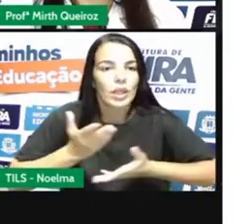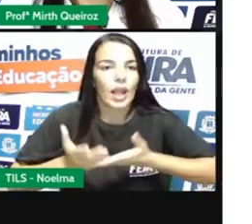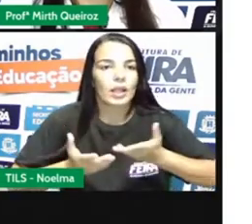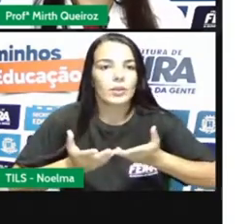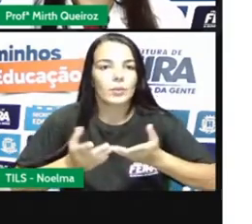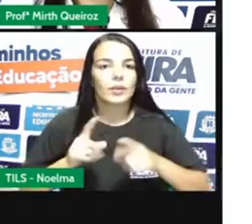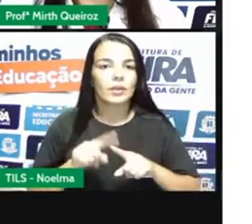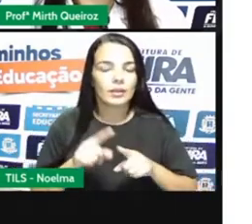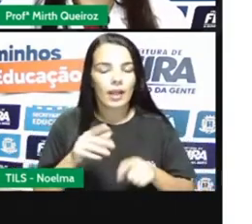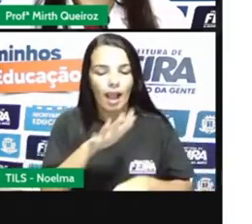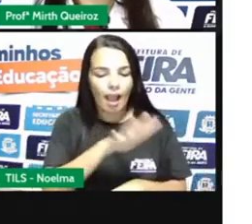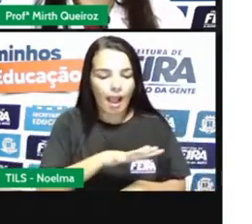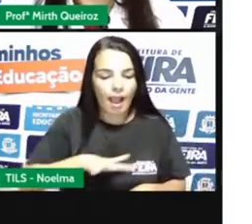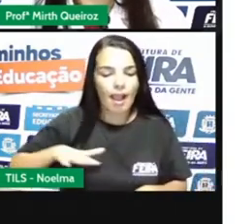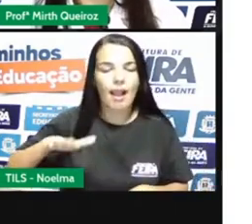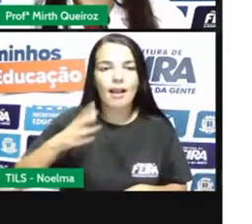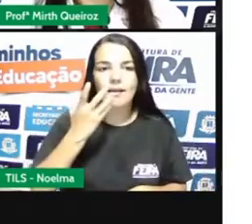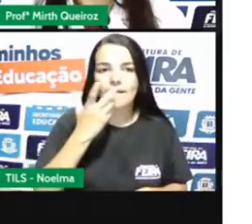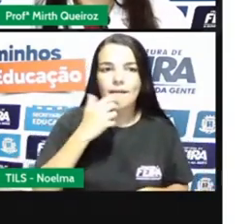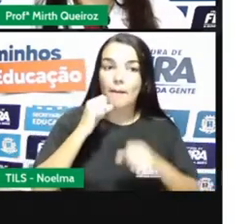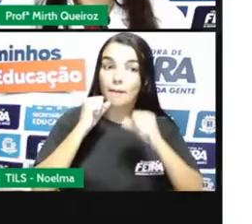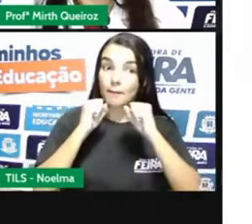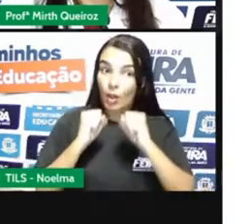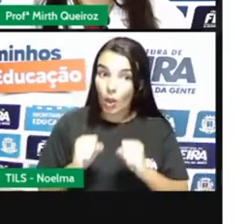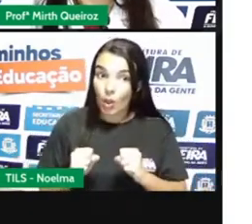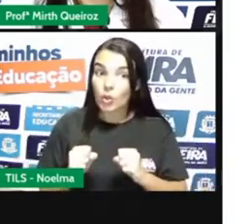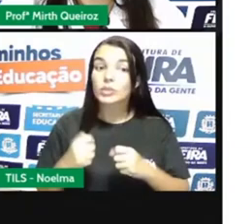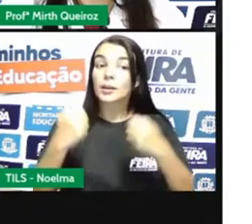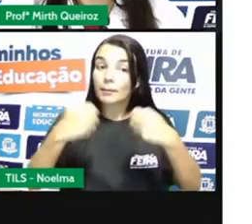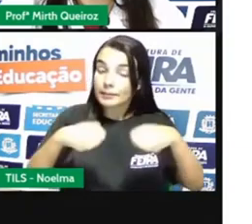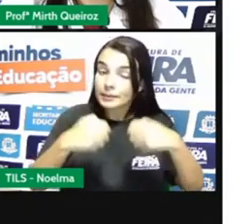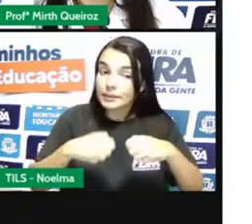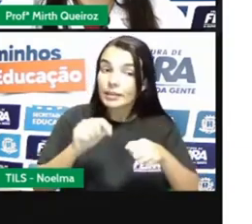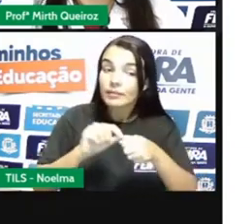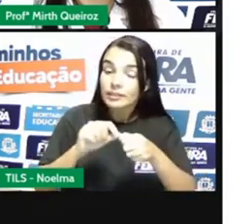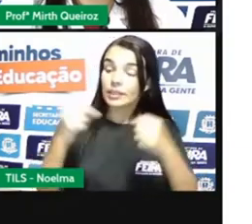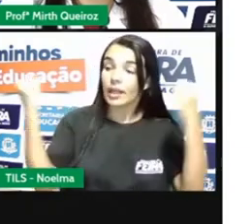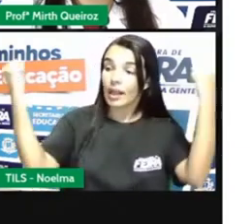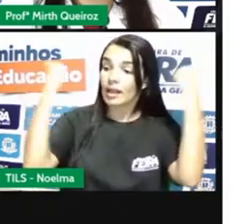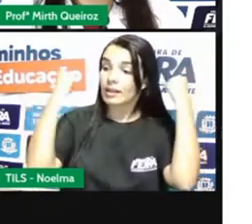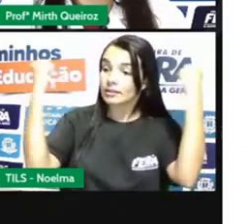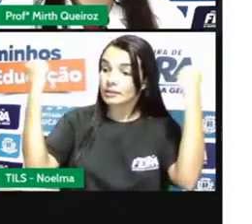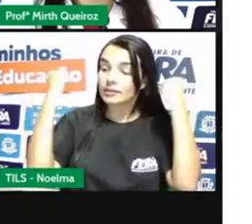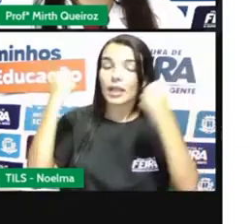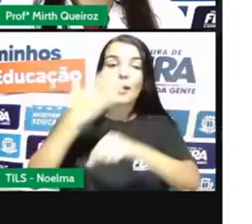decisão. As crianças podem e devem fazer exercícios físicos.